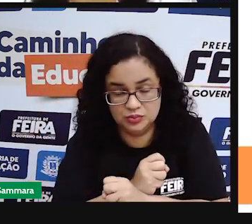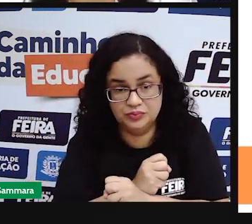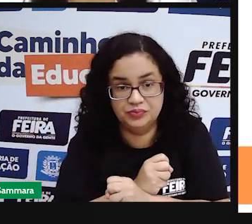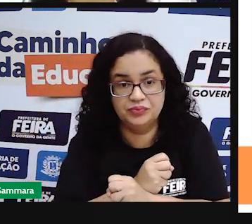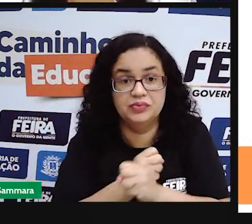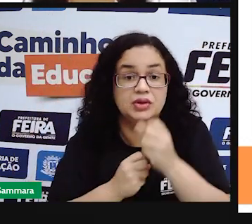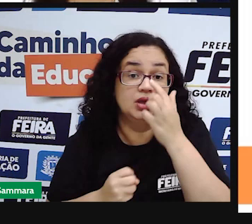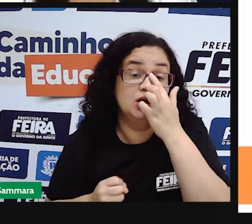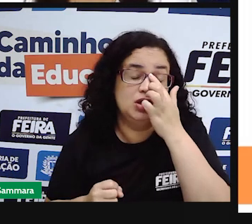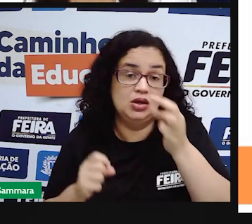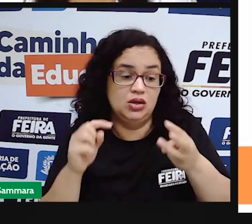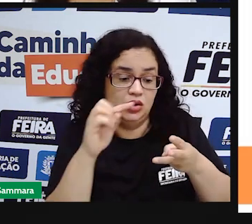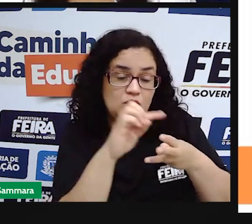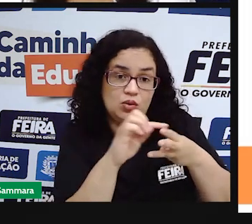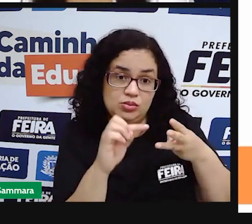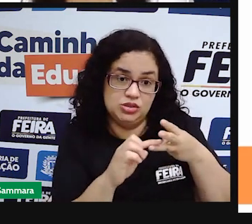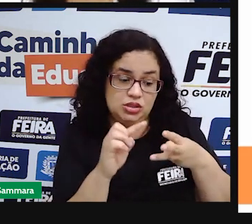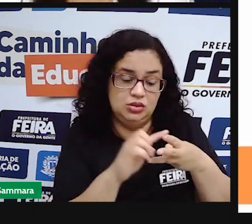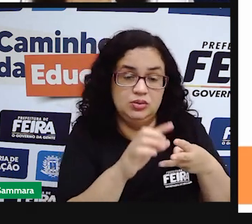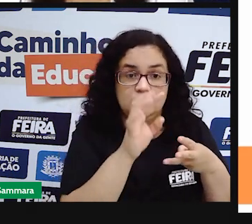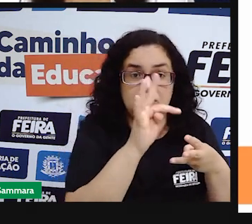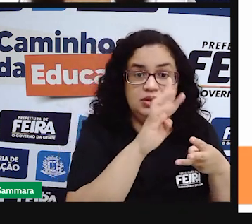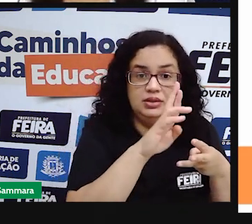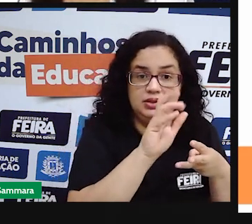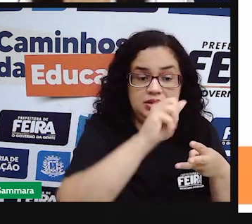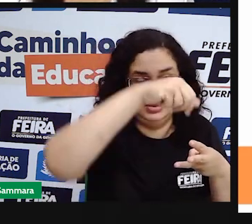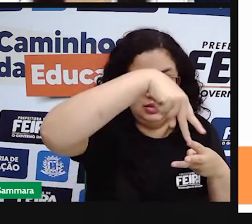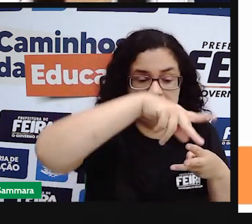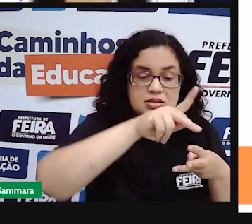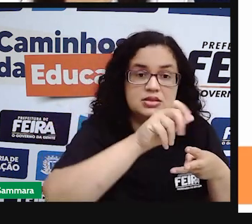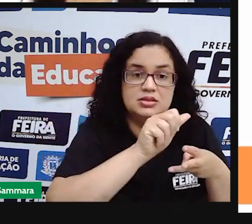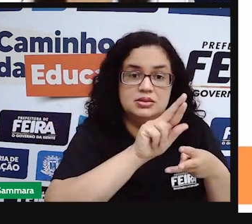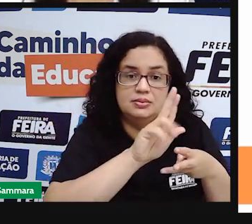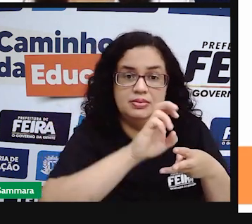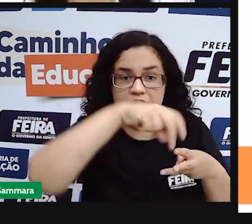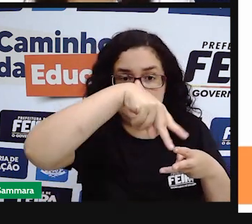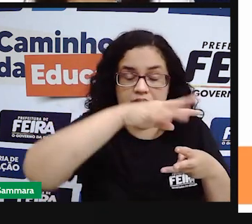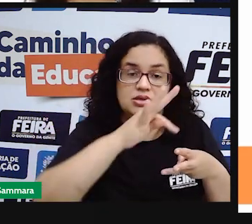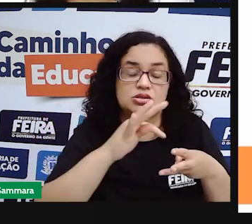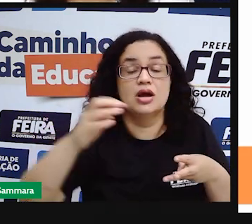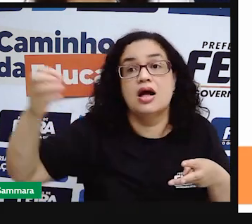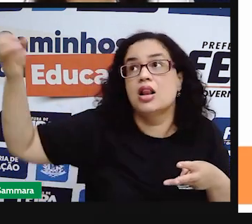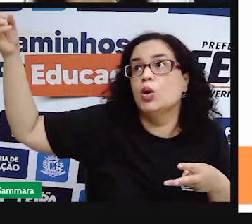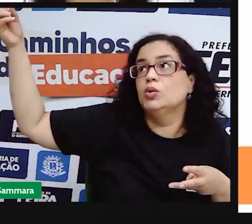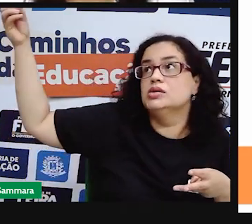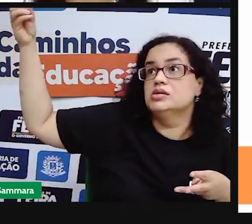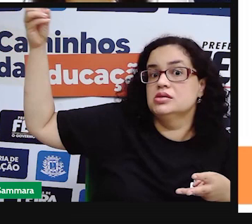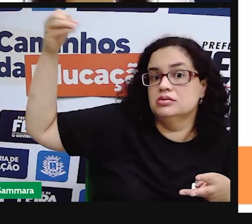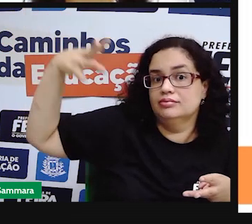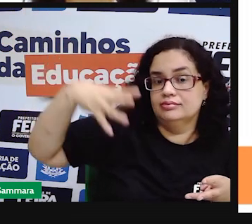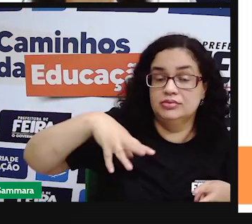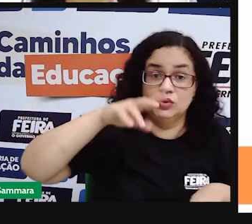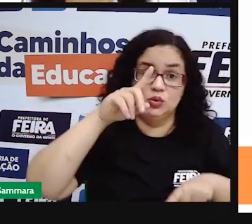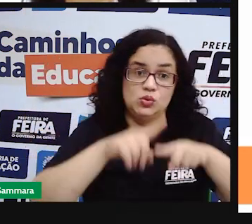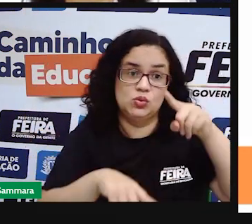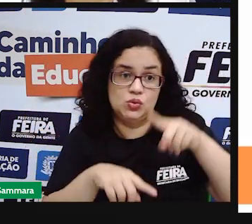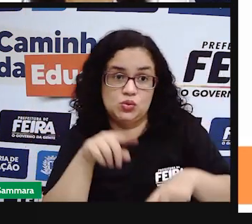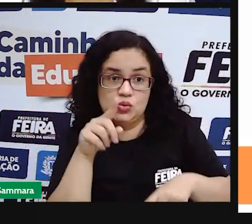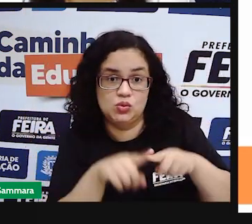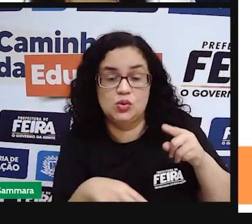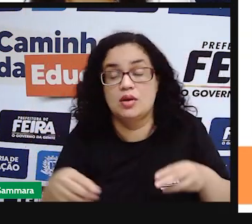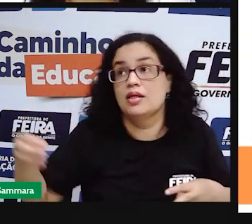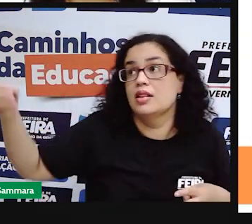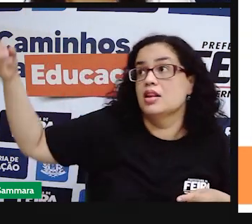objetos transparentes, a luz ela consegue atravessar esses objetos. Então, a